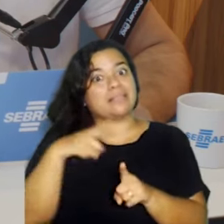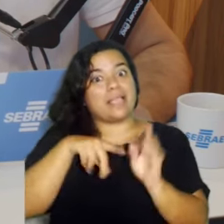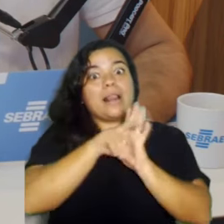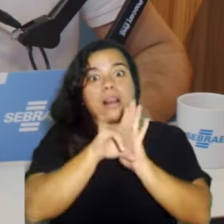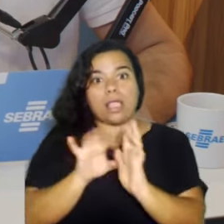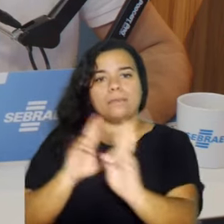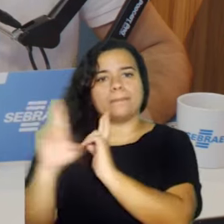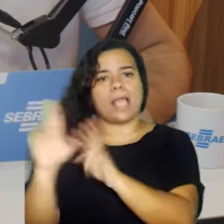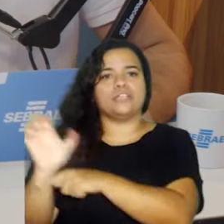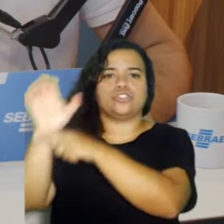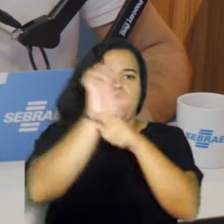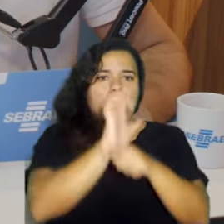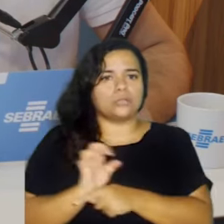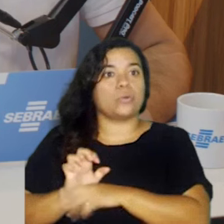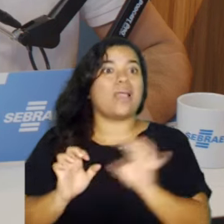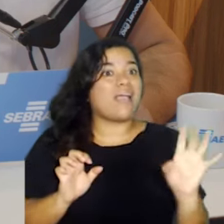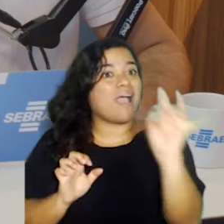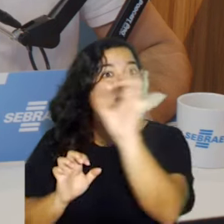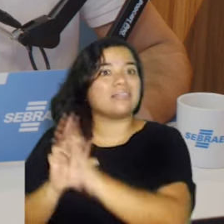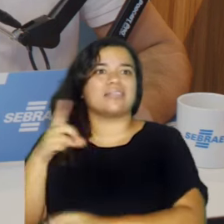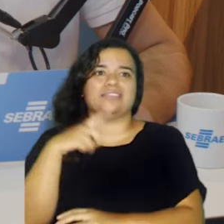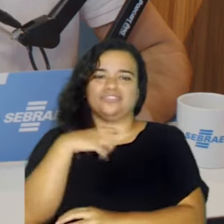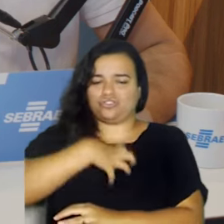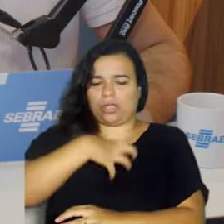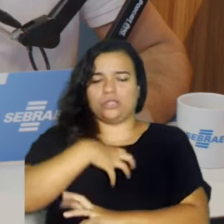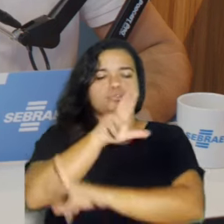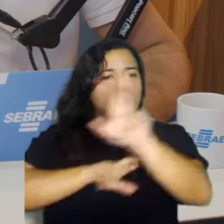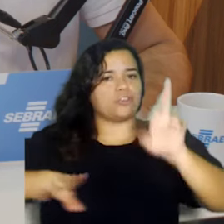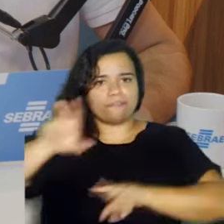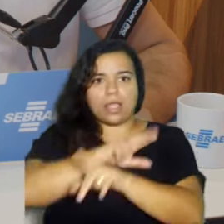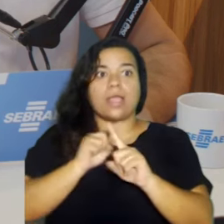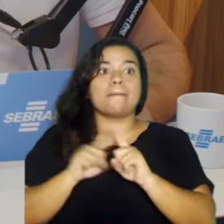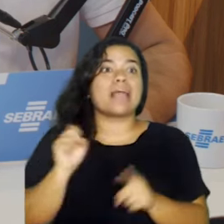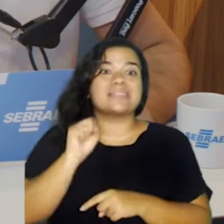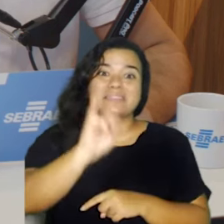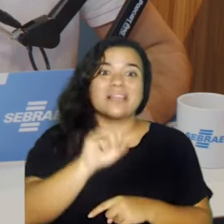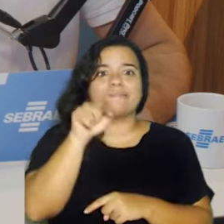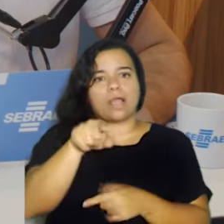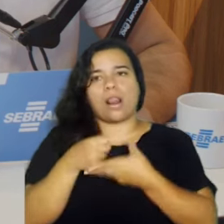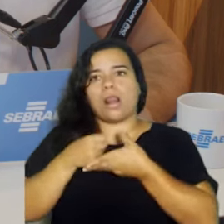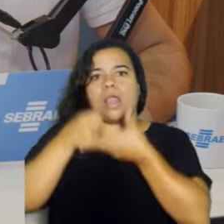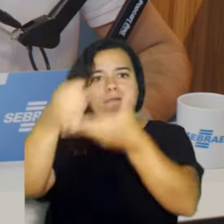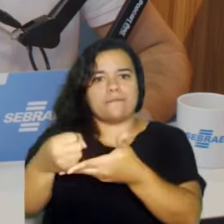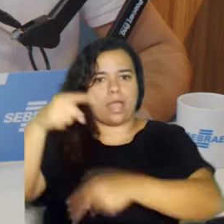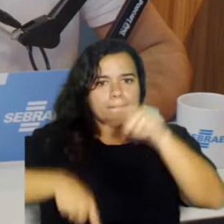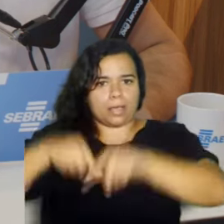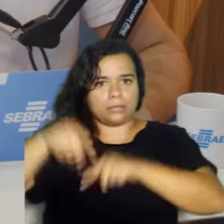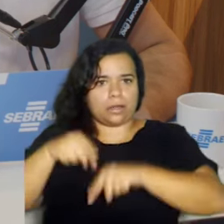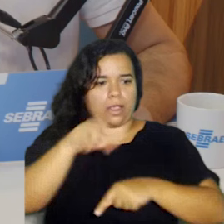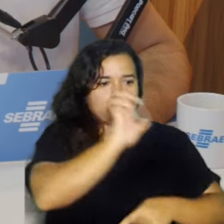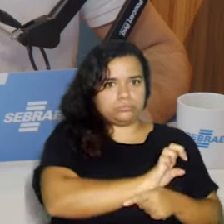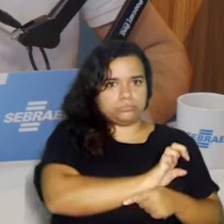estaduais então cada estado vai atuar de uma forma diferente sendo que se você for circular com mercadoria em